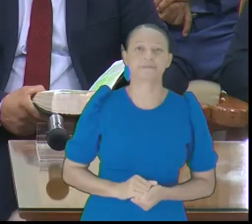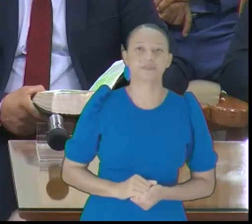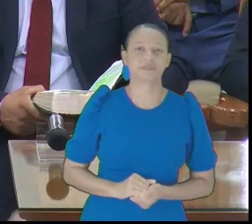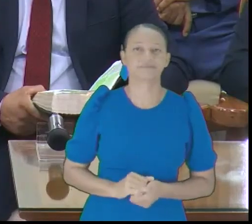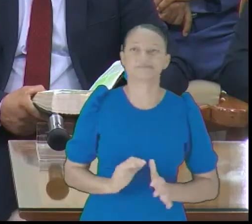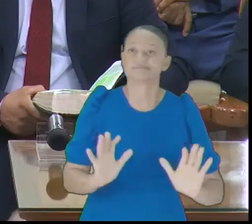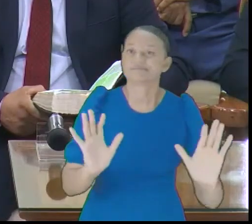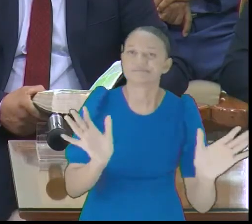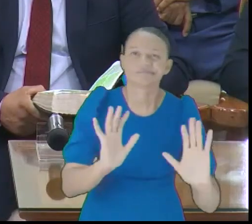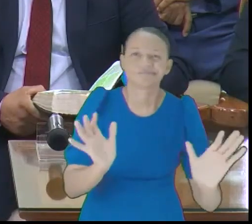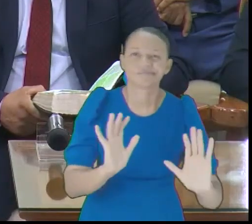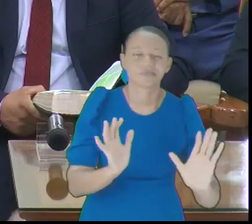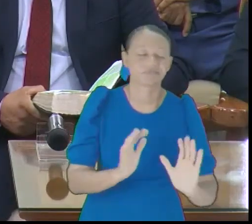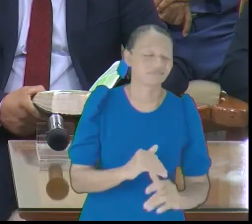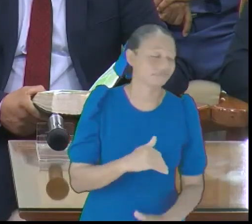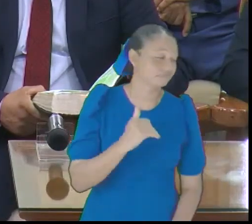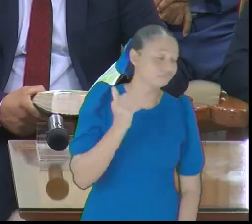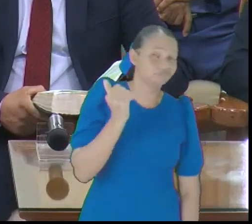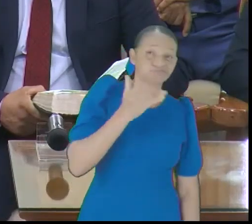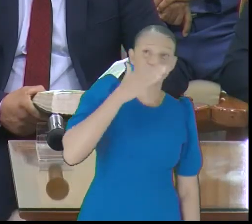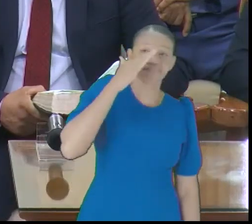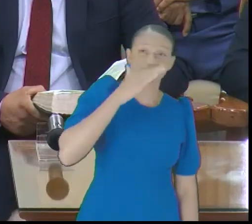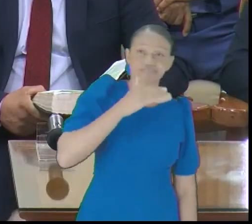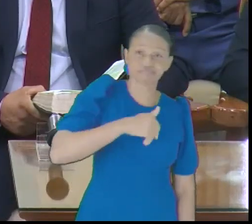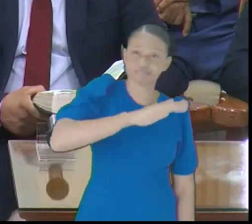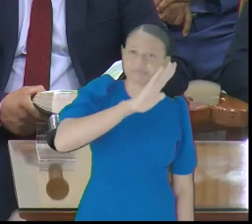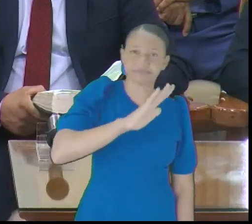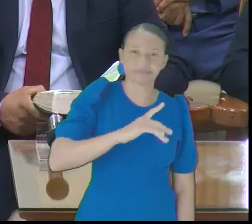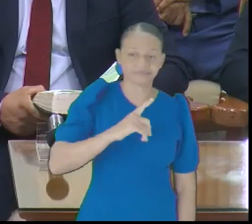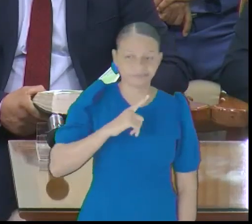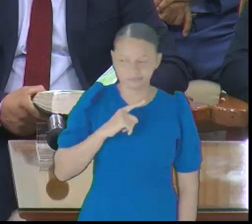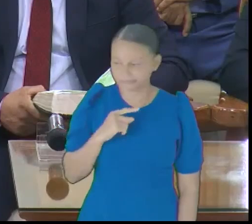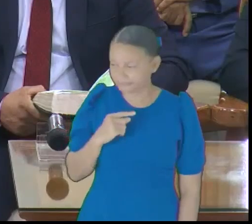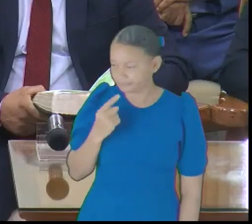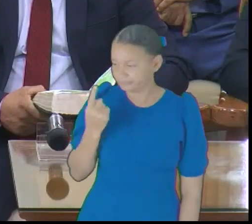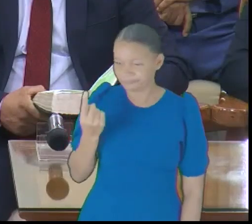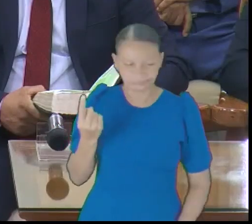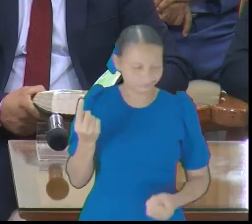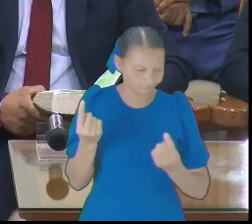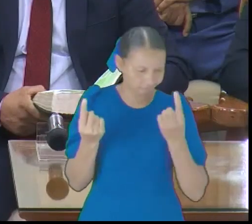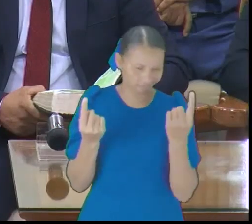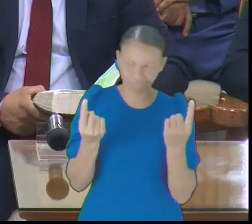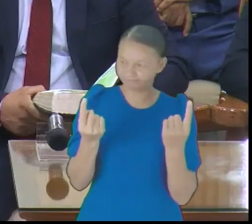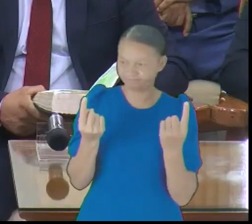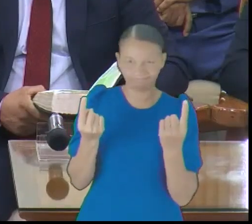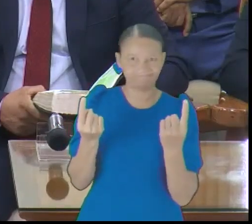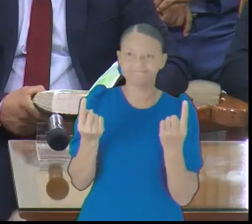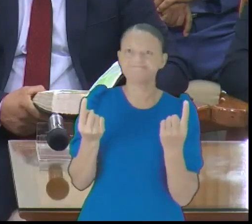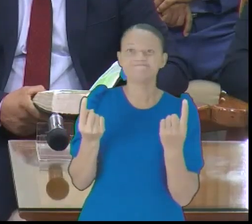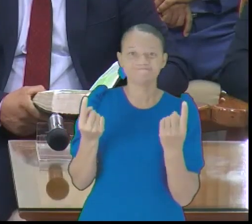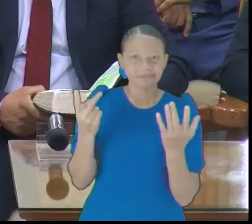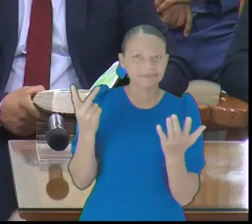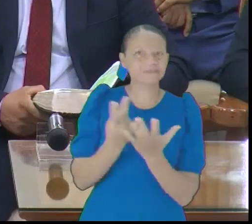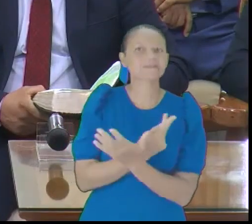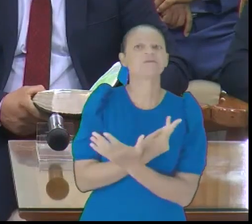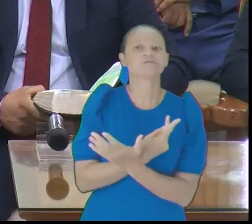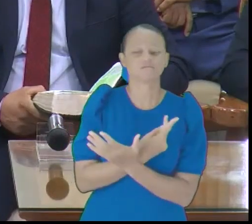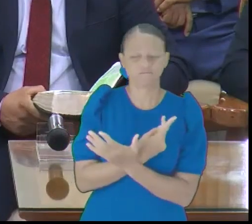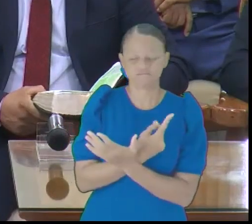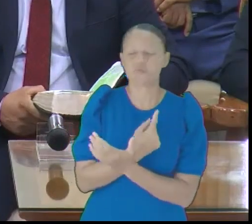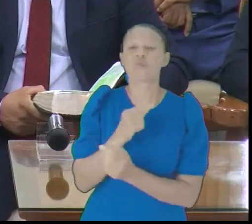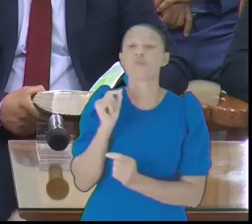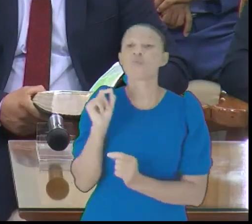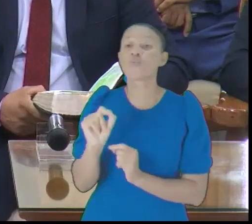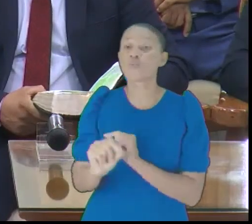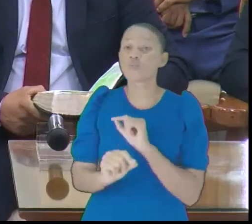Nós não podemos ignorar isso. Existem dois extremos que muita gente comete por aí afora. O